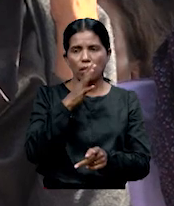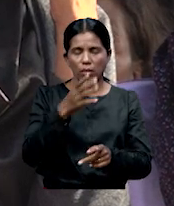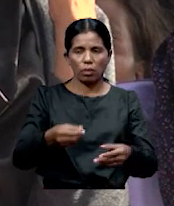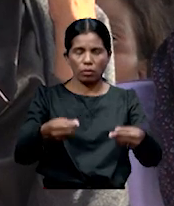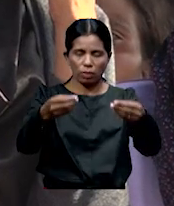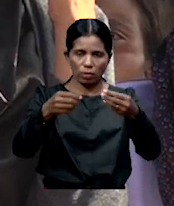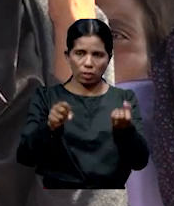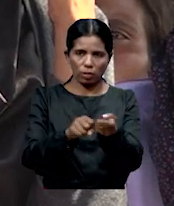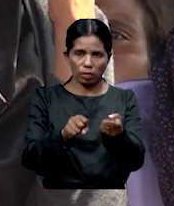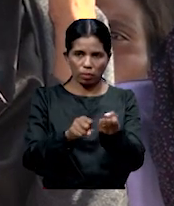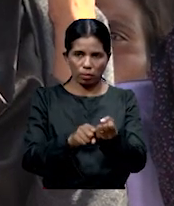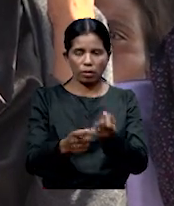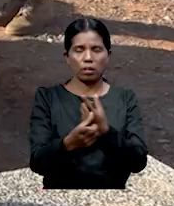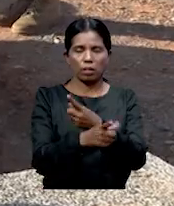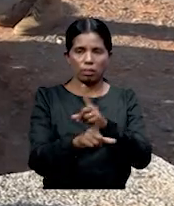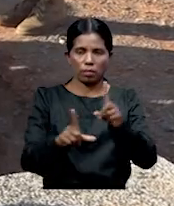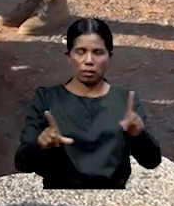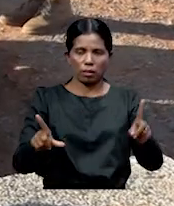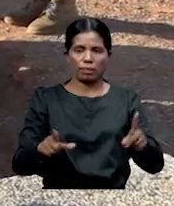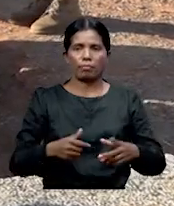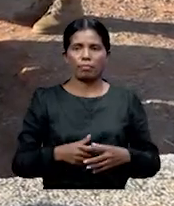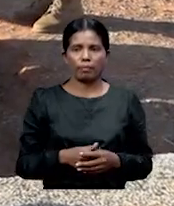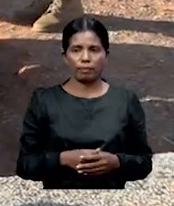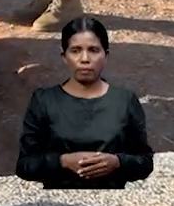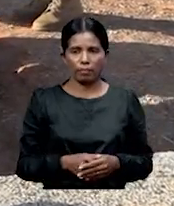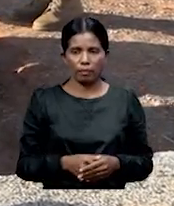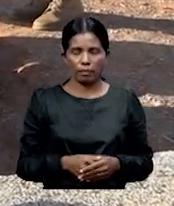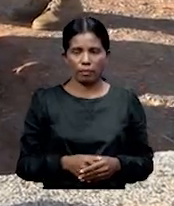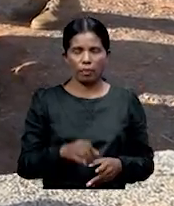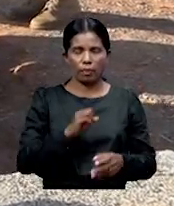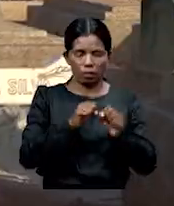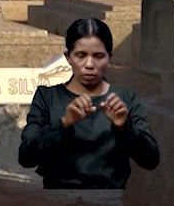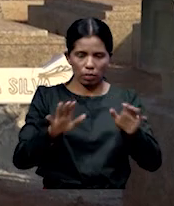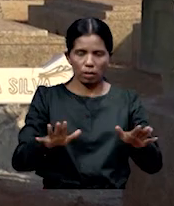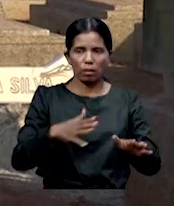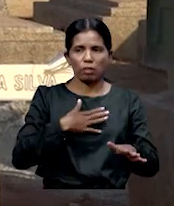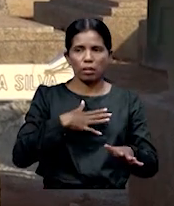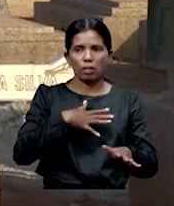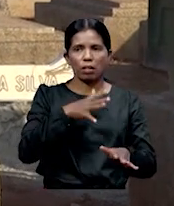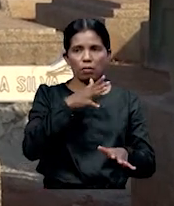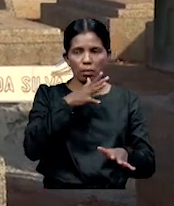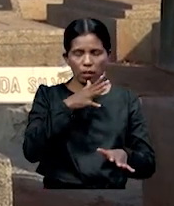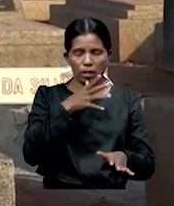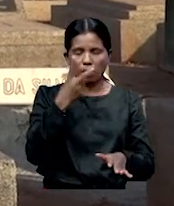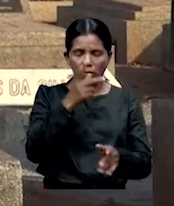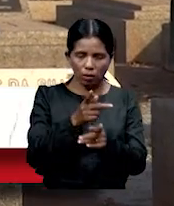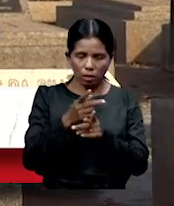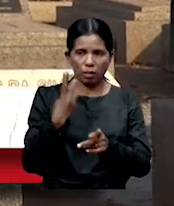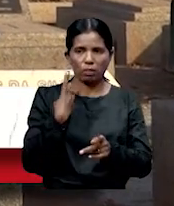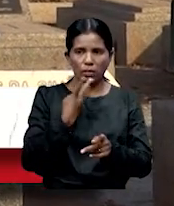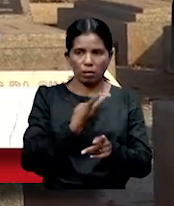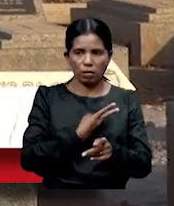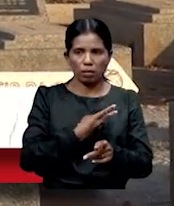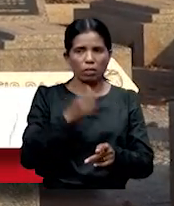ne contribuição ba luta libertação. Lá com inan nebe, haru ita, cuidado ita, mudar